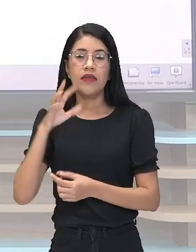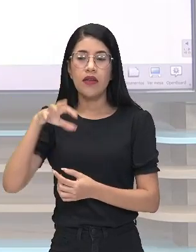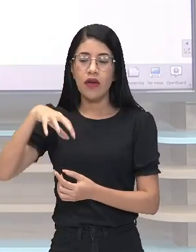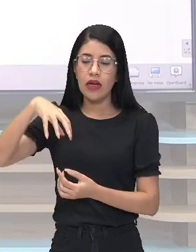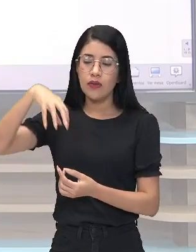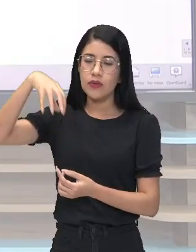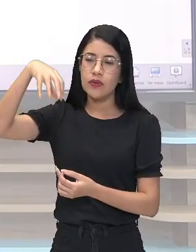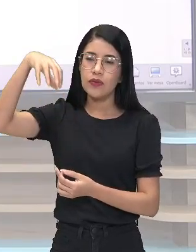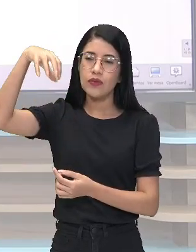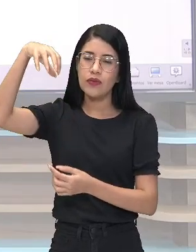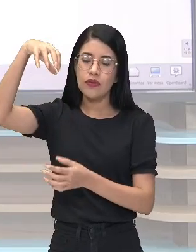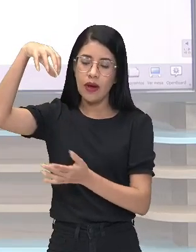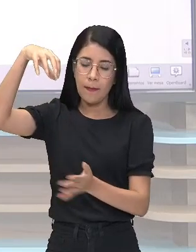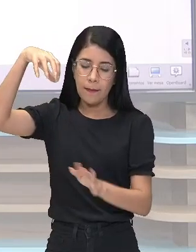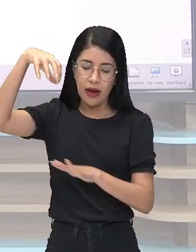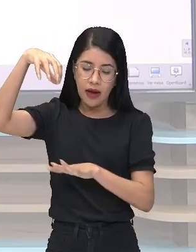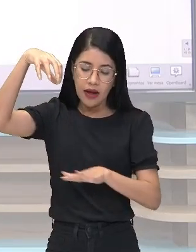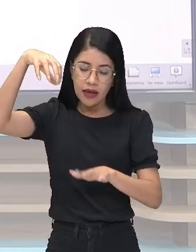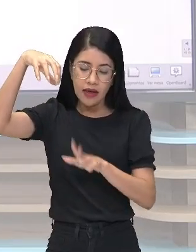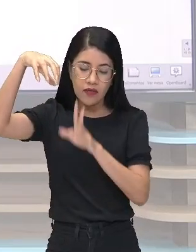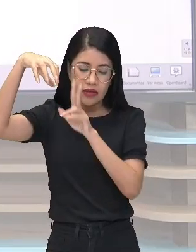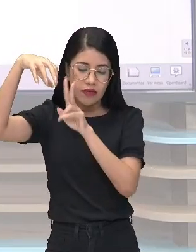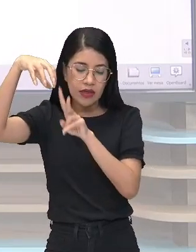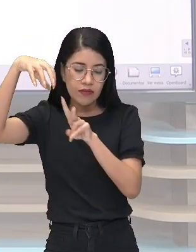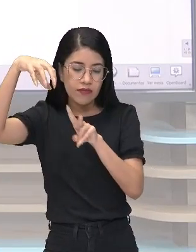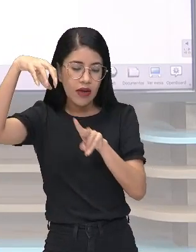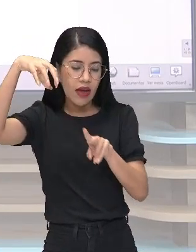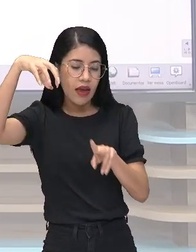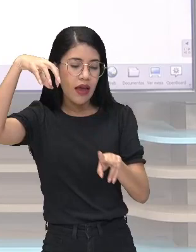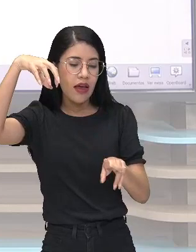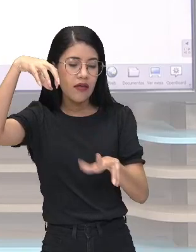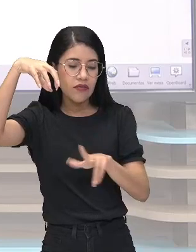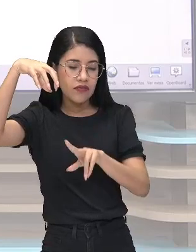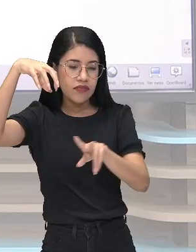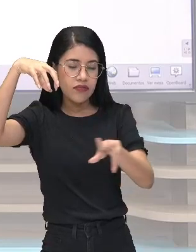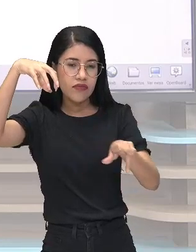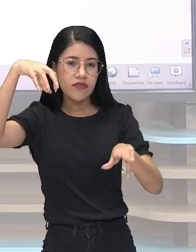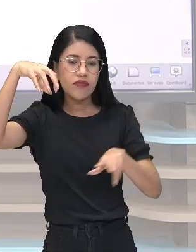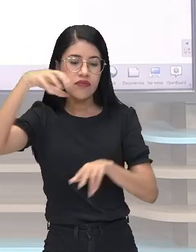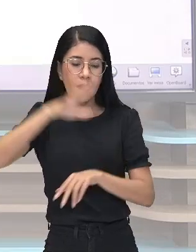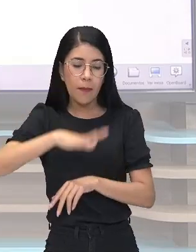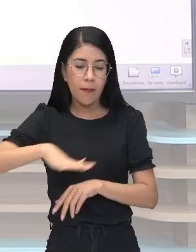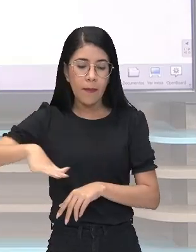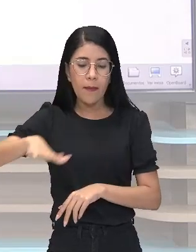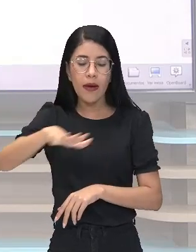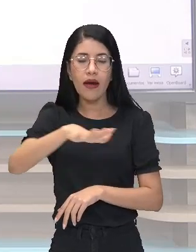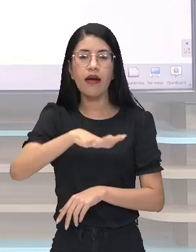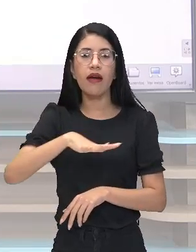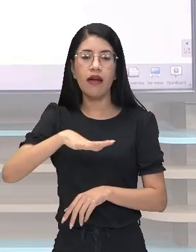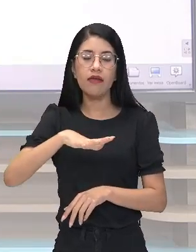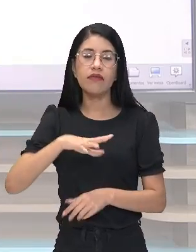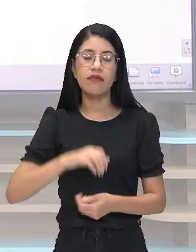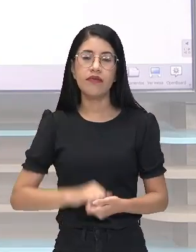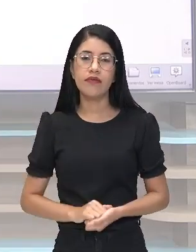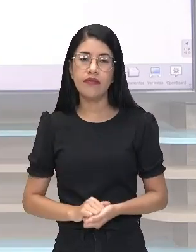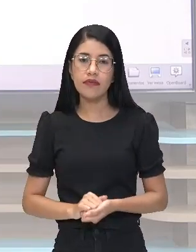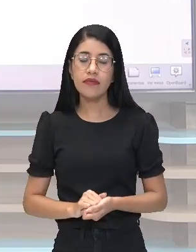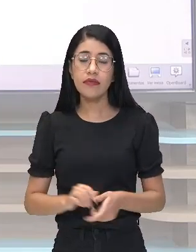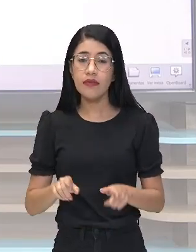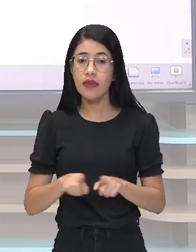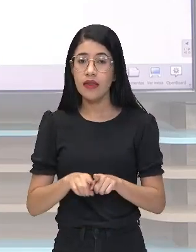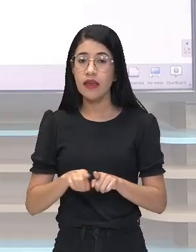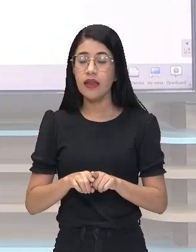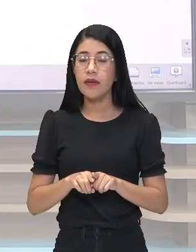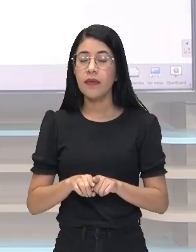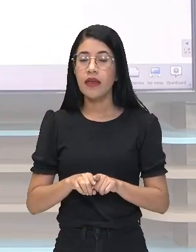se distanciando do chão, mais área você vê, ok? Mais área você vê,